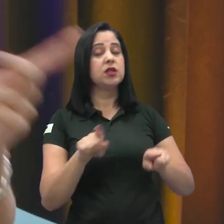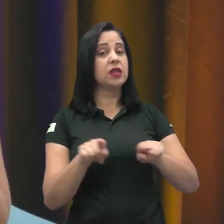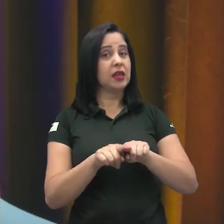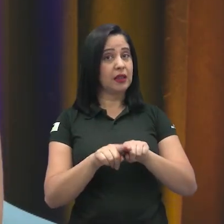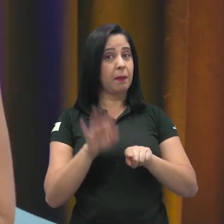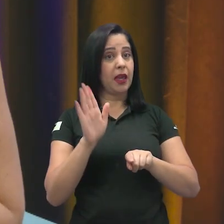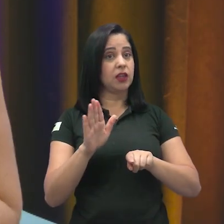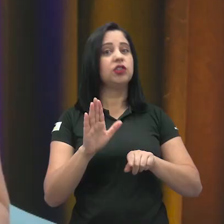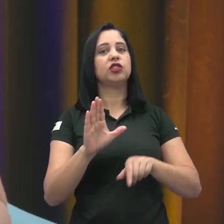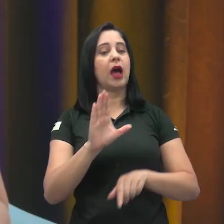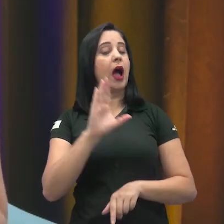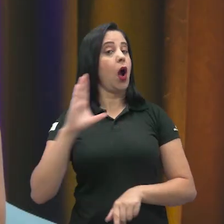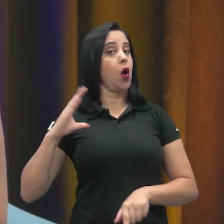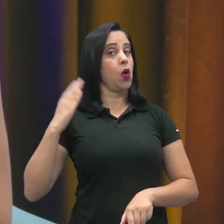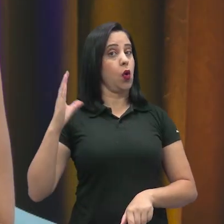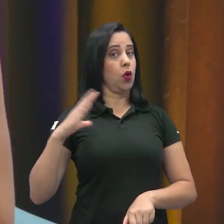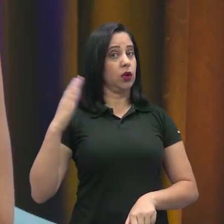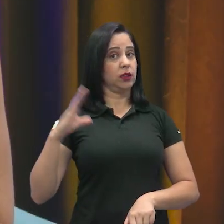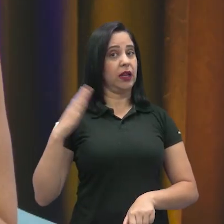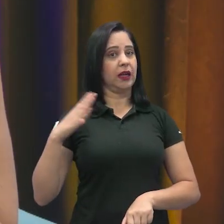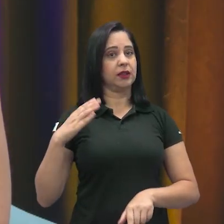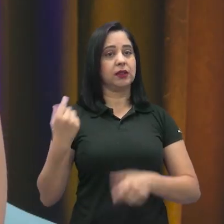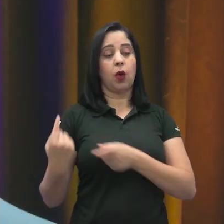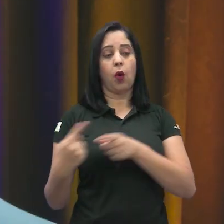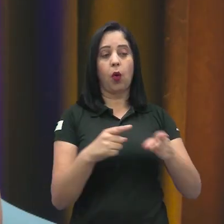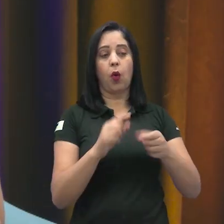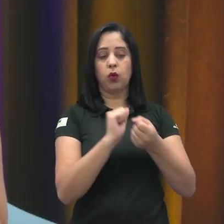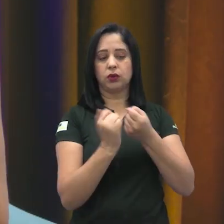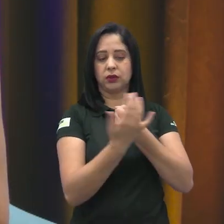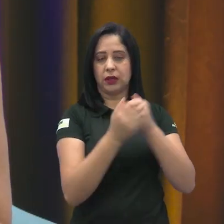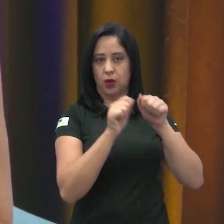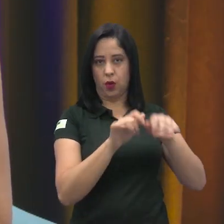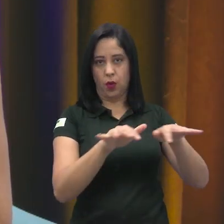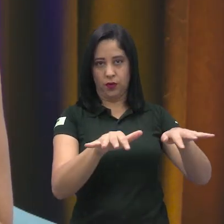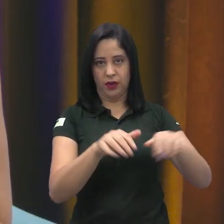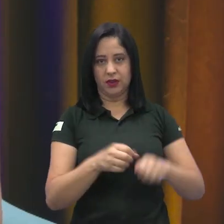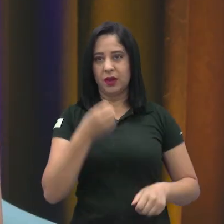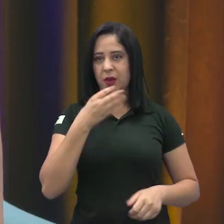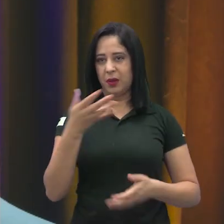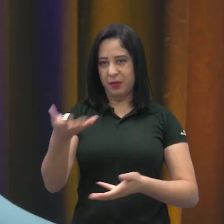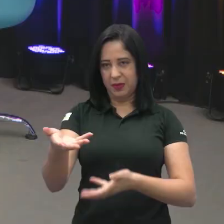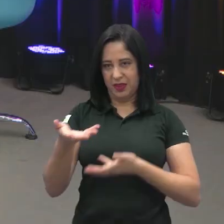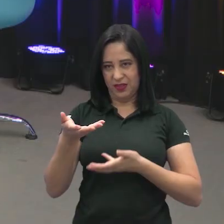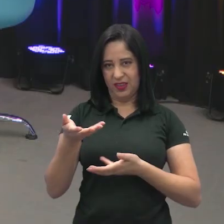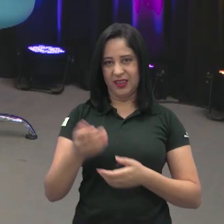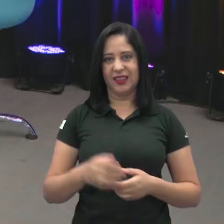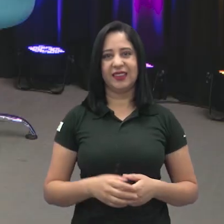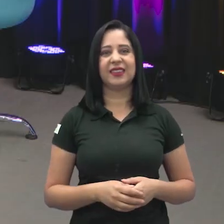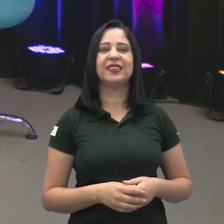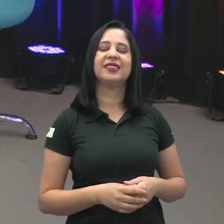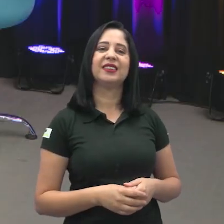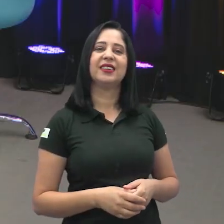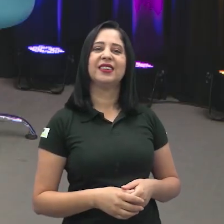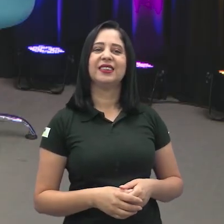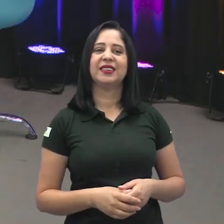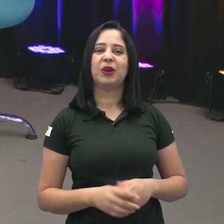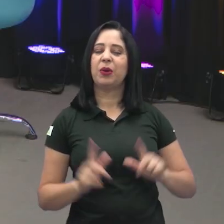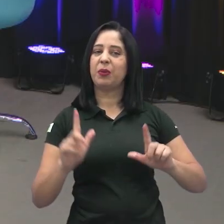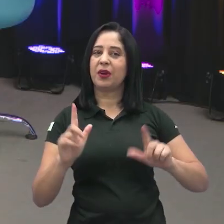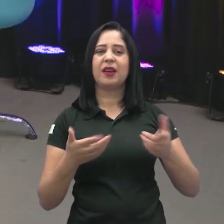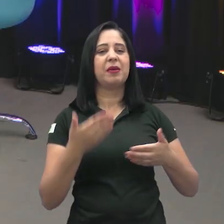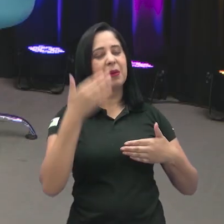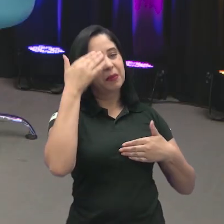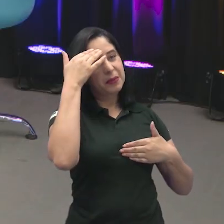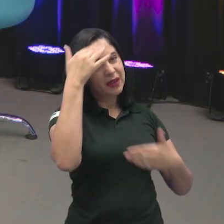Prevenção e Enfrentamento ao Covid-19 durante toda a pandemia. Seja muito bem-vindo, Jorge, à nossa inspiração de hoje. Muito